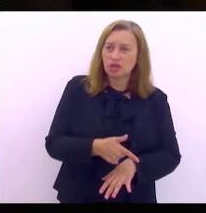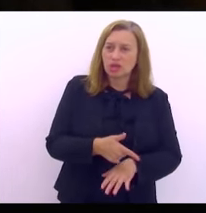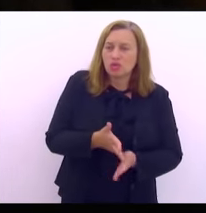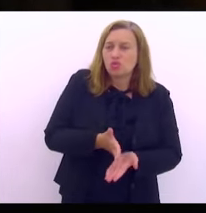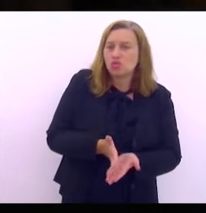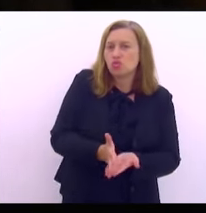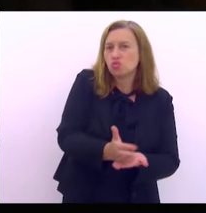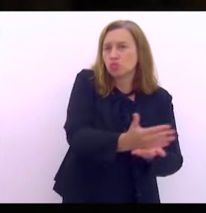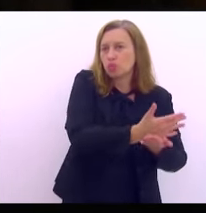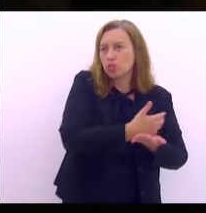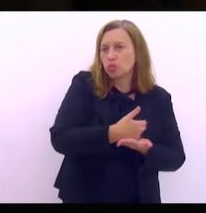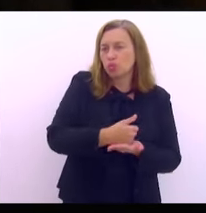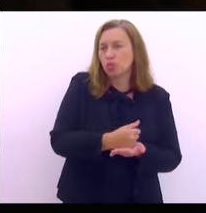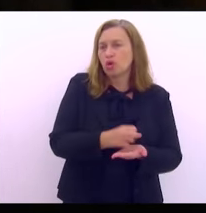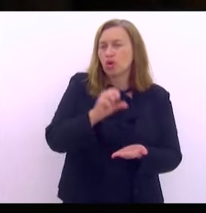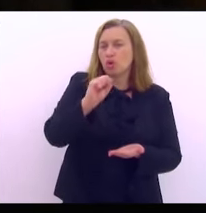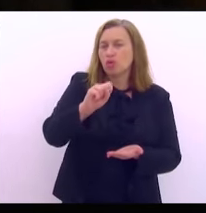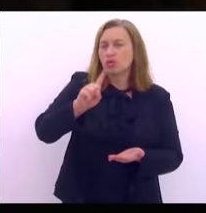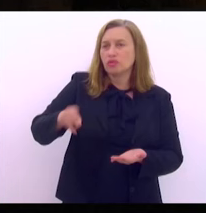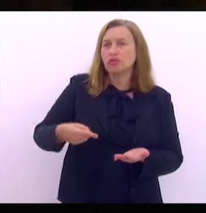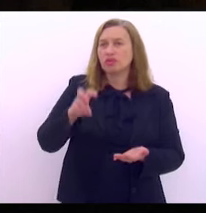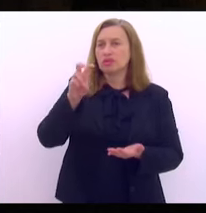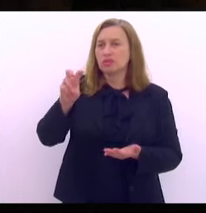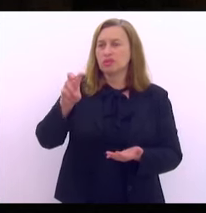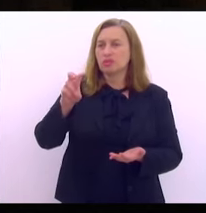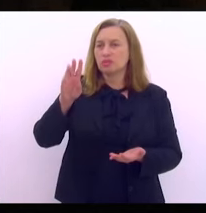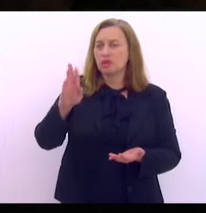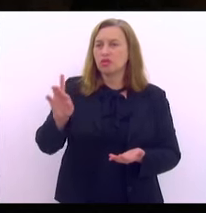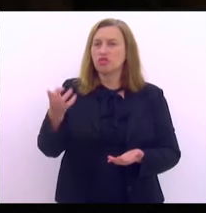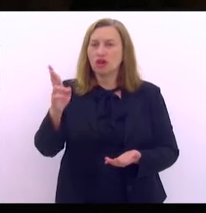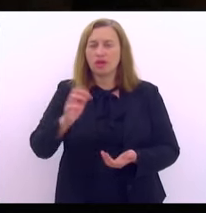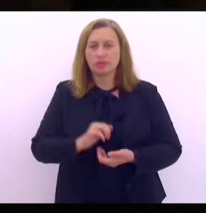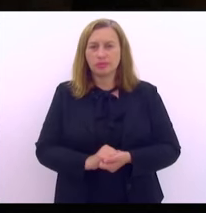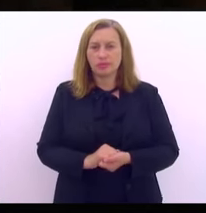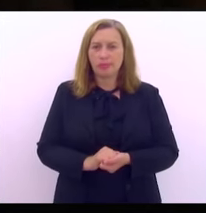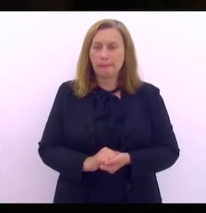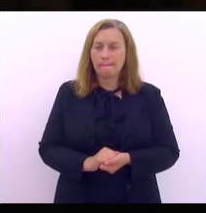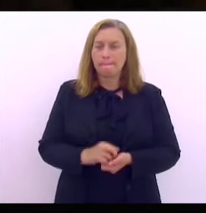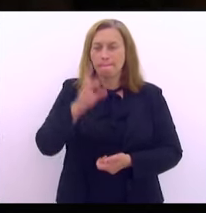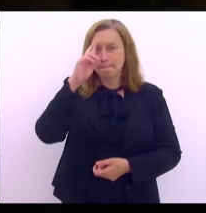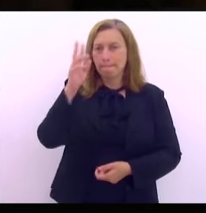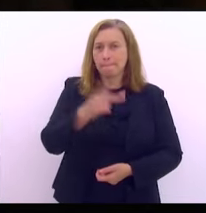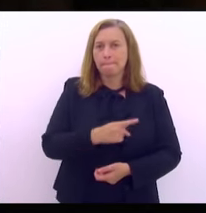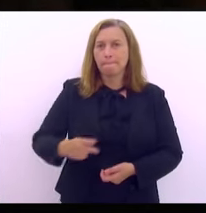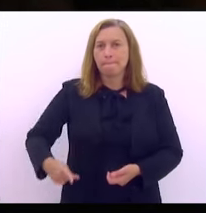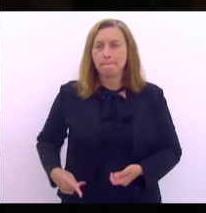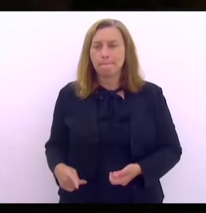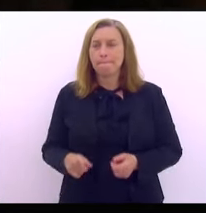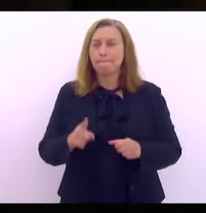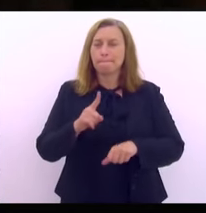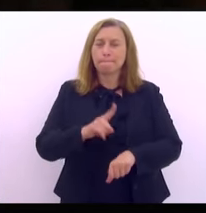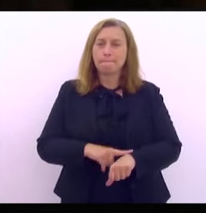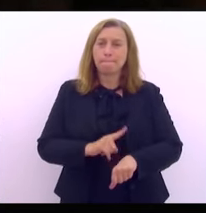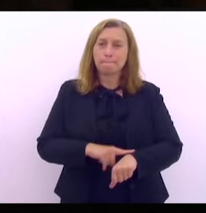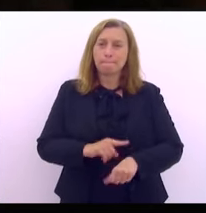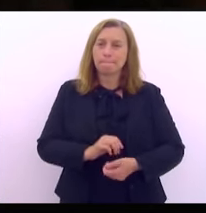maiores que as receitas em 8,5 bilhões de reais. Senhora Presidente, nesse